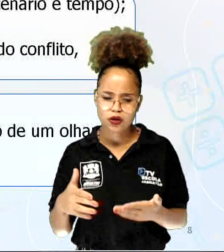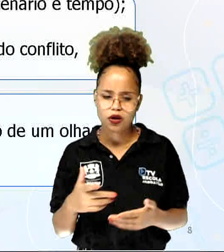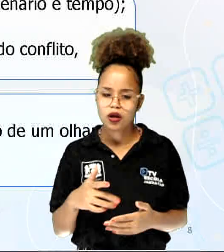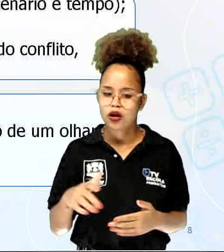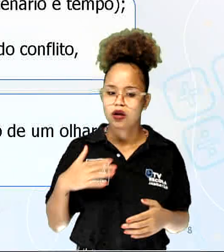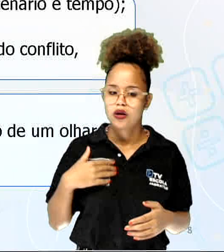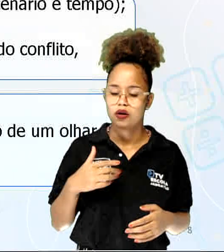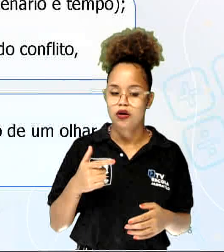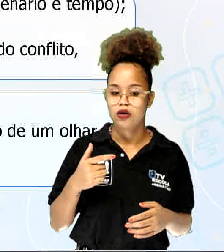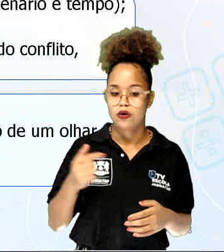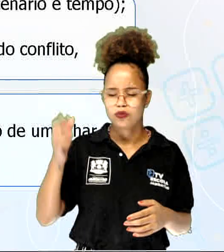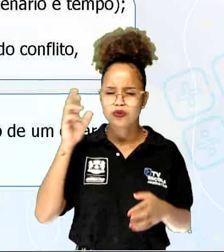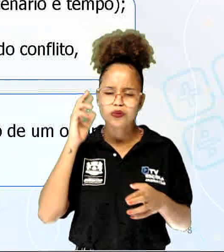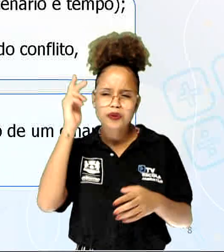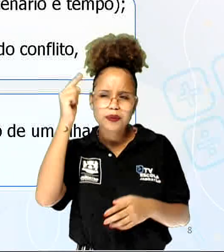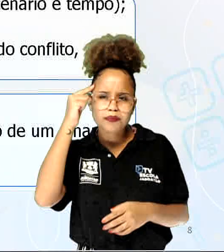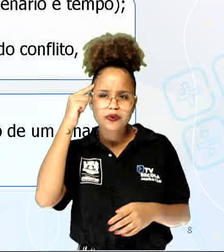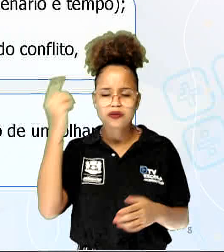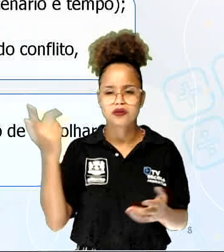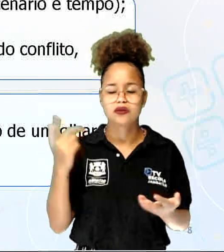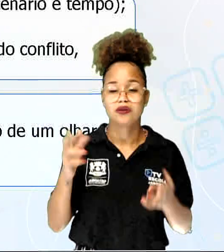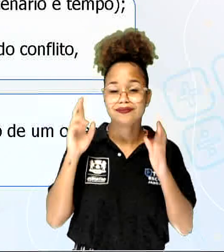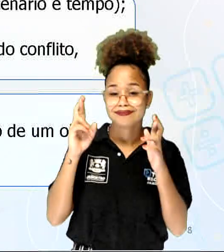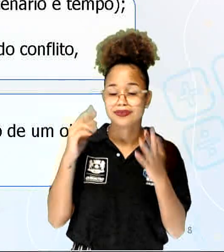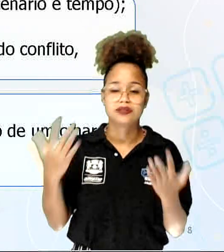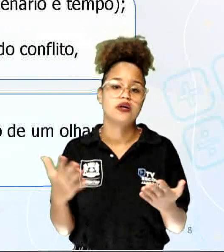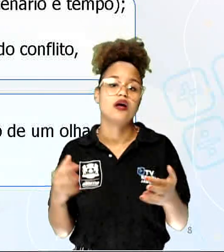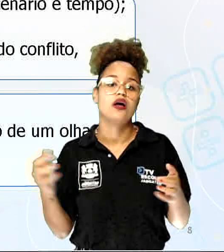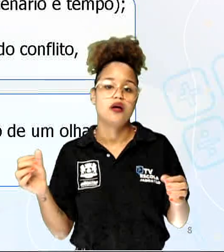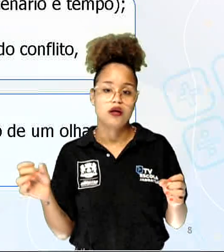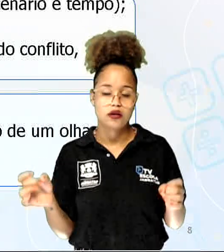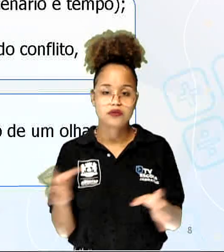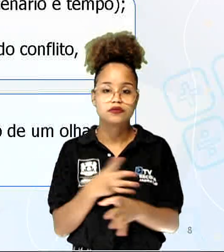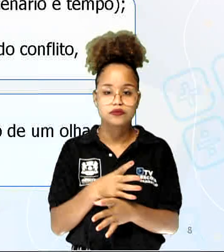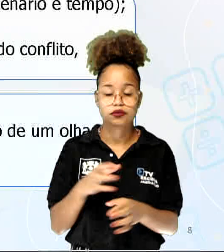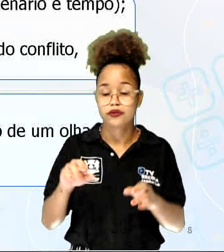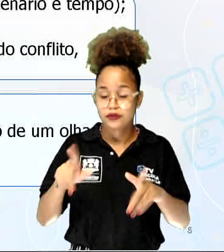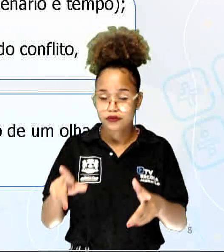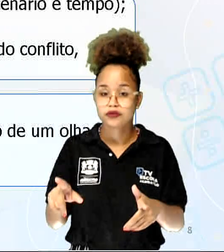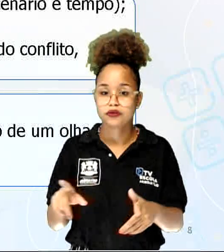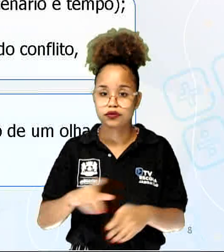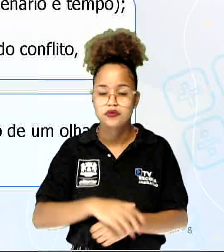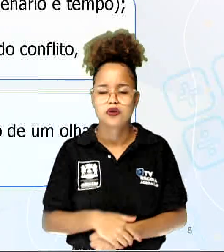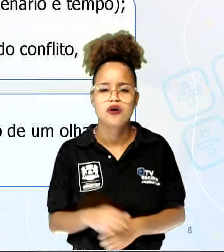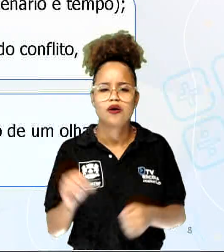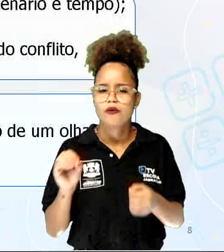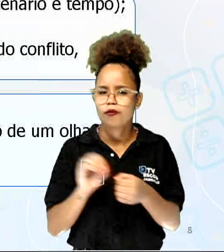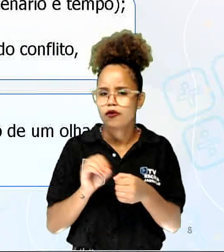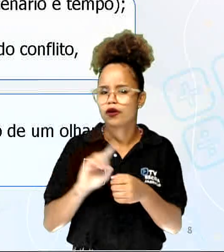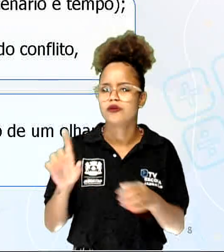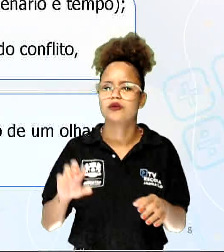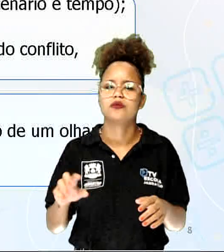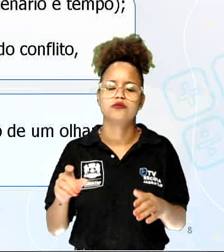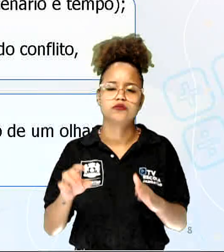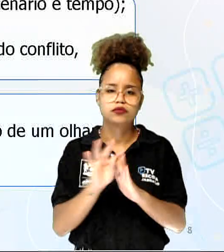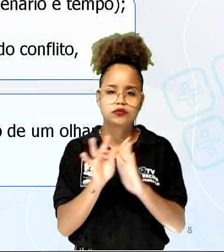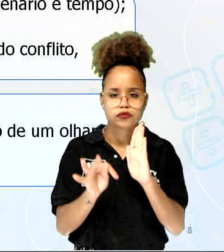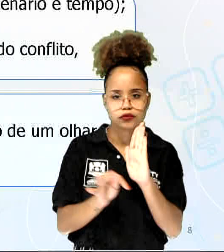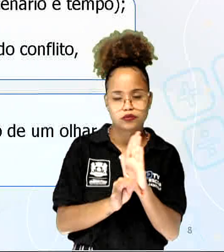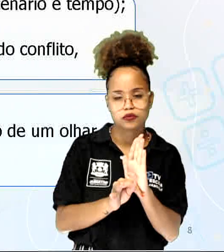não imagina acontece. Né? Ela não faz um texto finalizando de uma